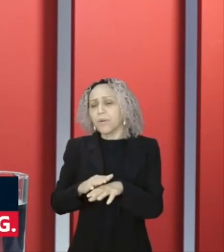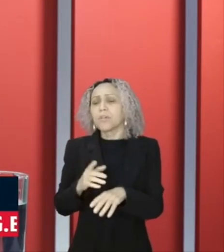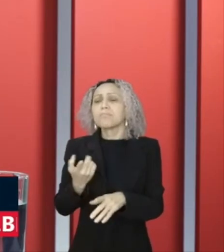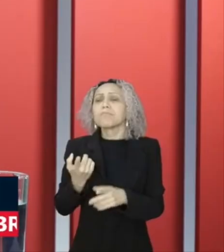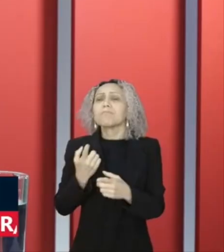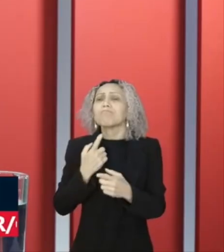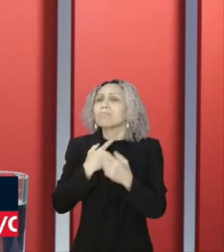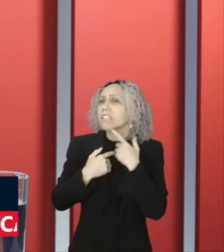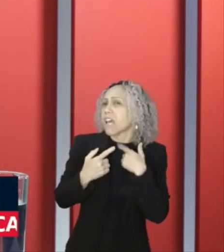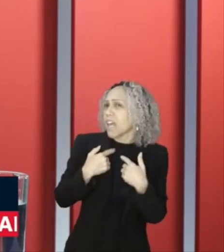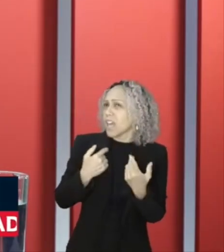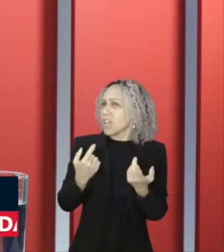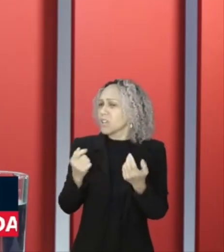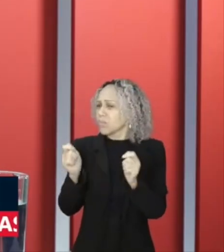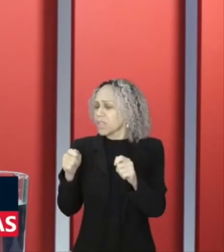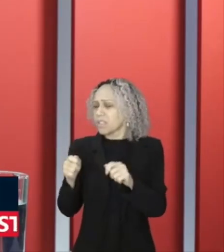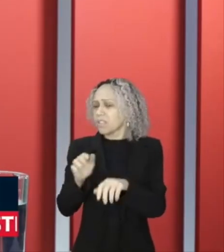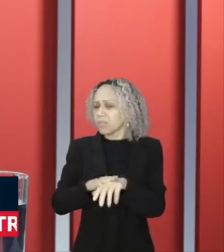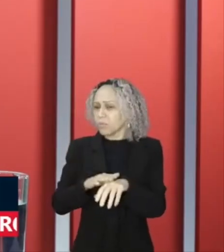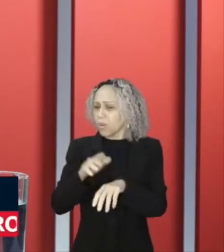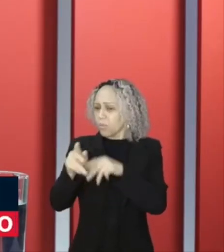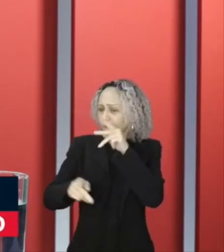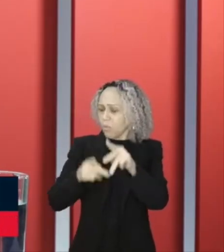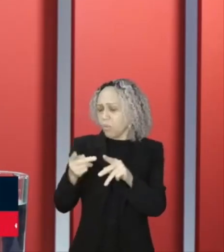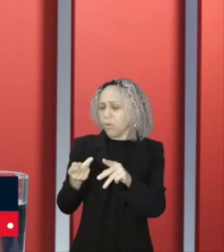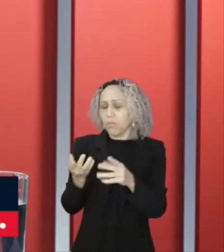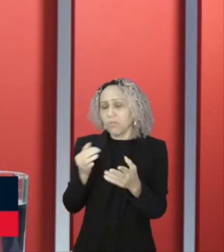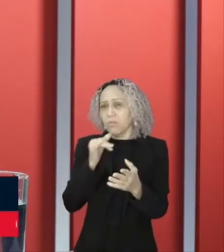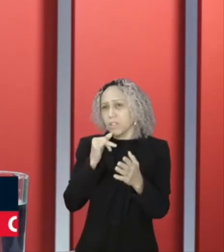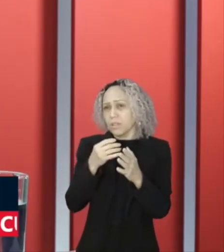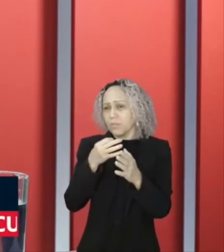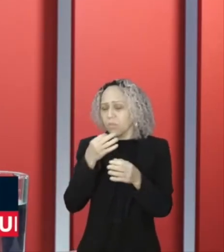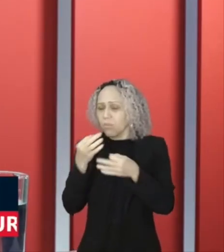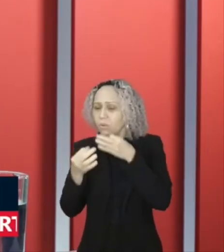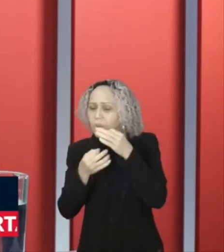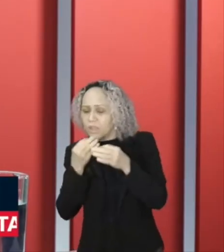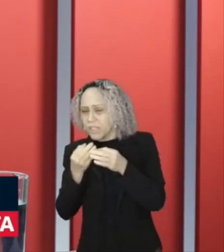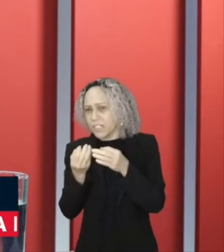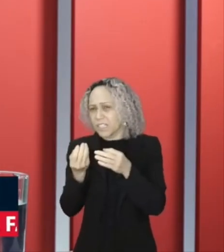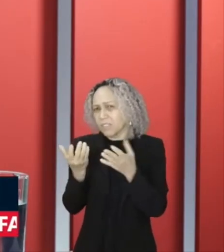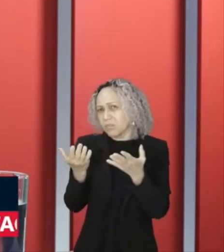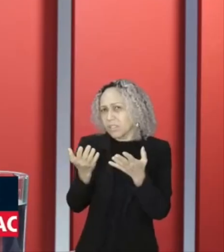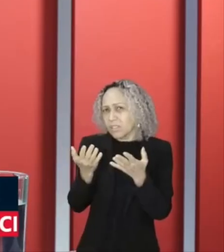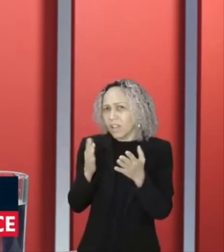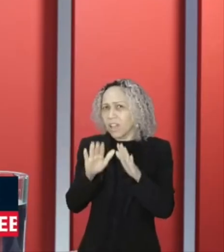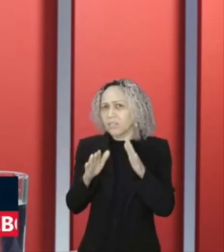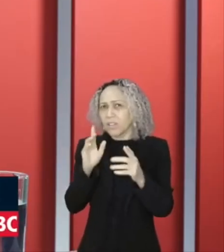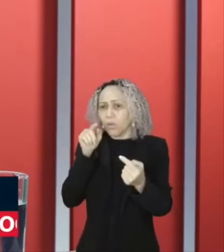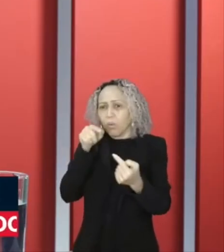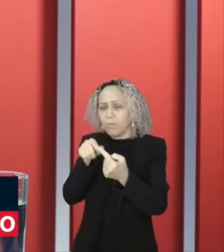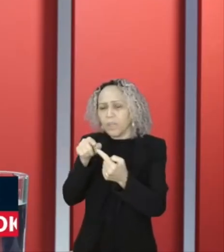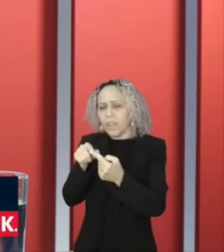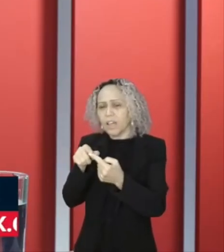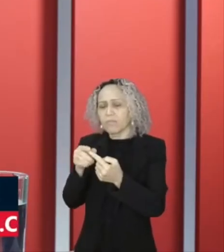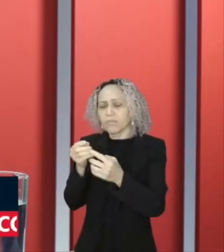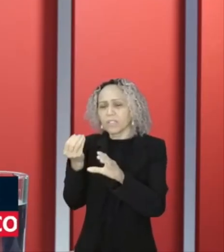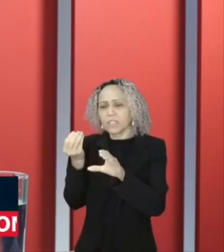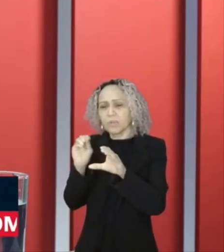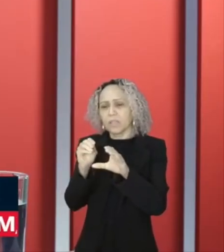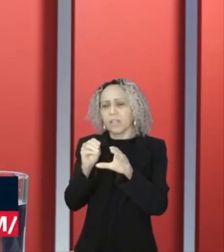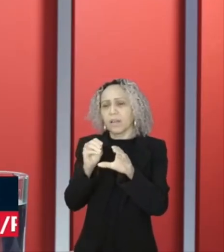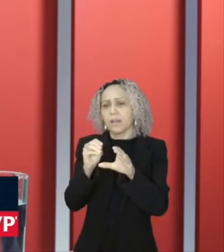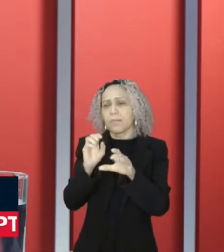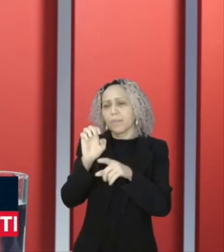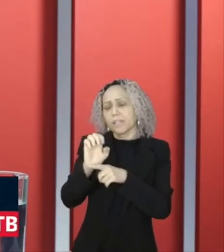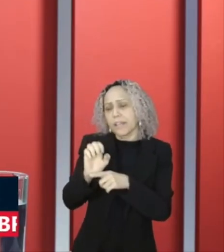mudanças constitucionais ou que eram direcionadas, às vezes, para estados e municípios, Mas a plataforma, ela tem